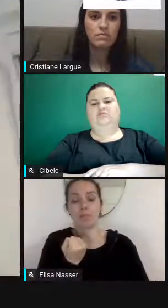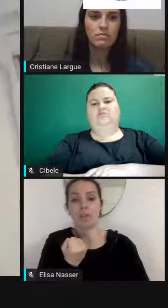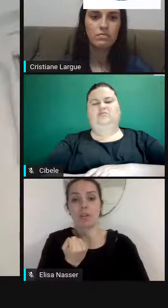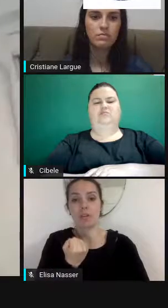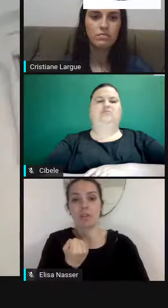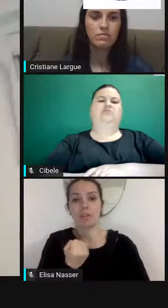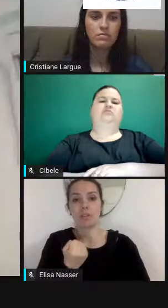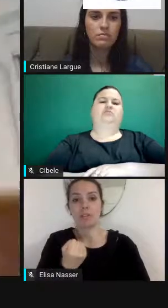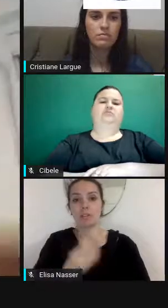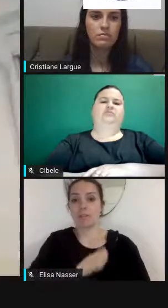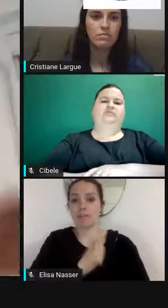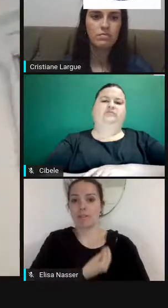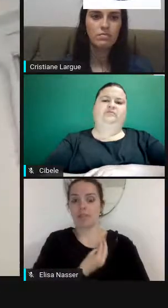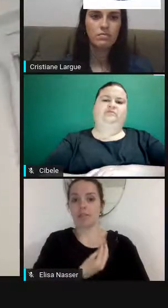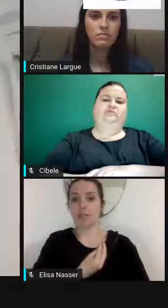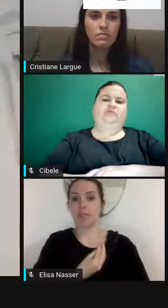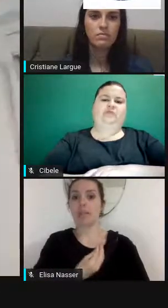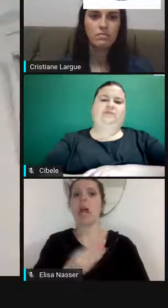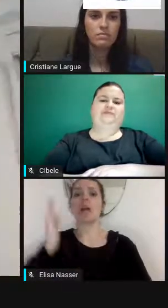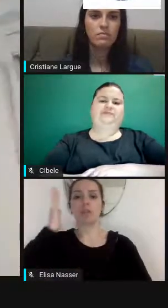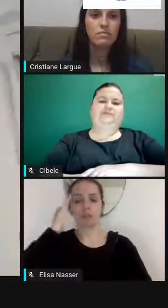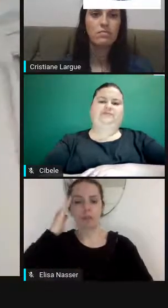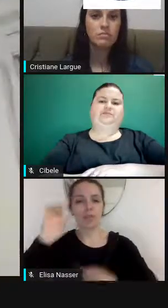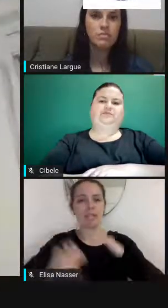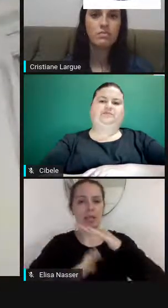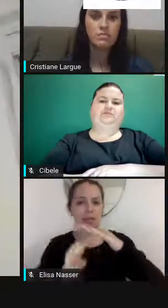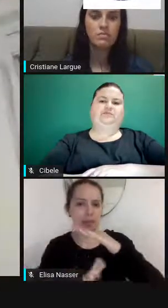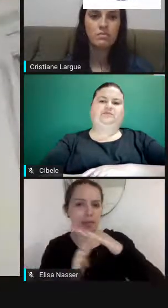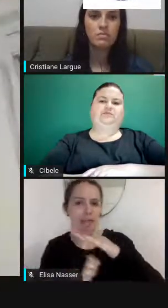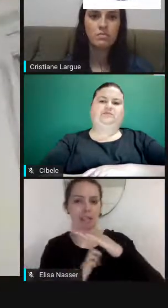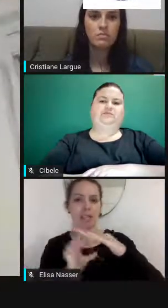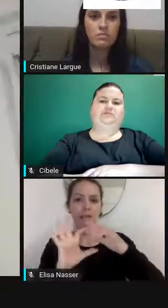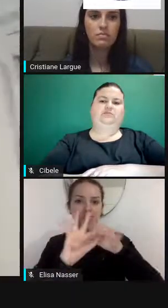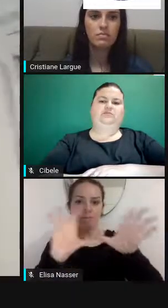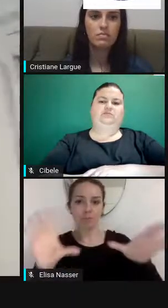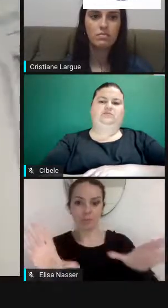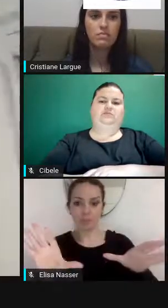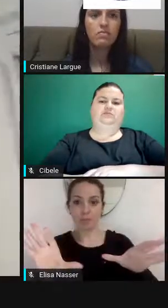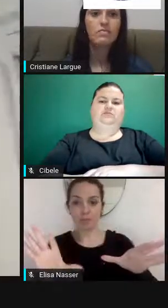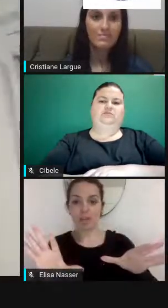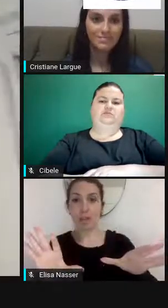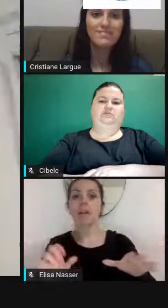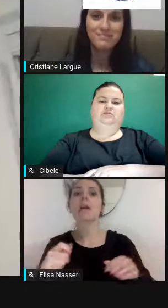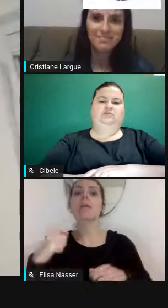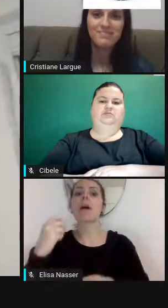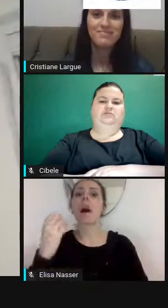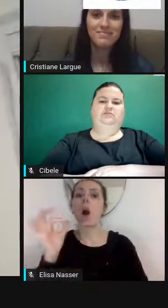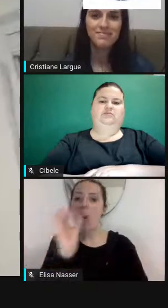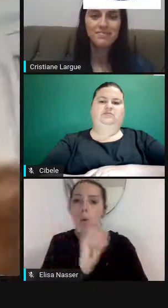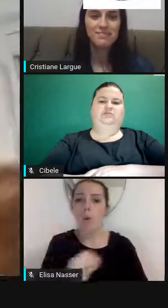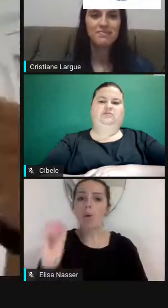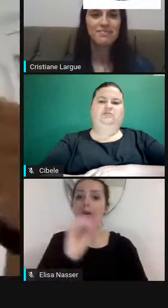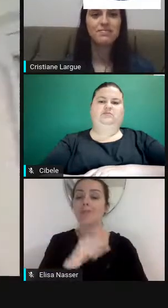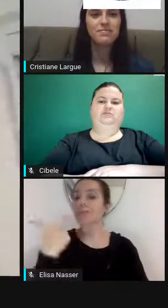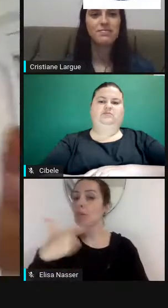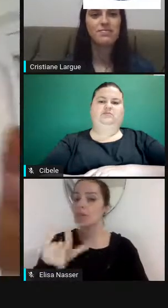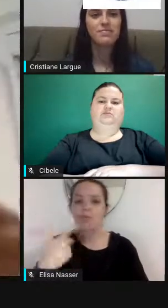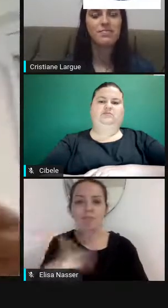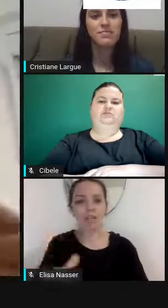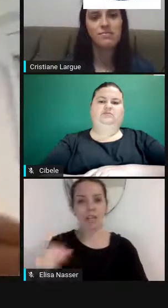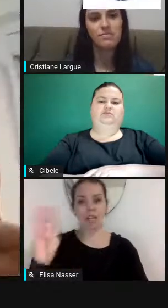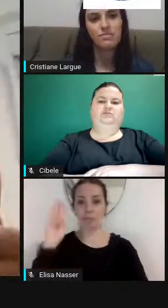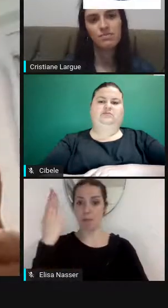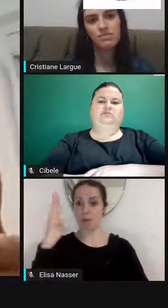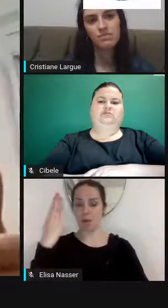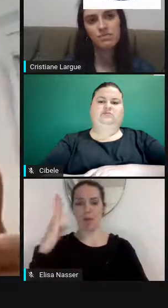que empreender é uma ótima opção para nós somos biólogos porque não tem biólogo empreendendo na verdade assim eu digo mais